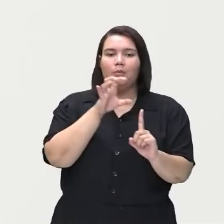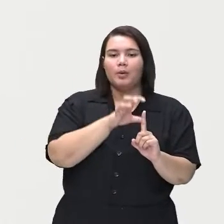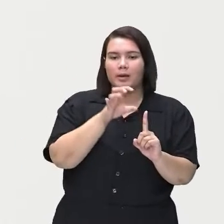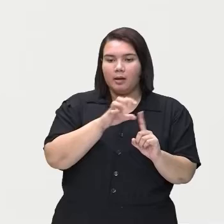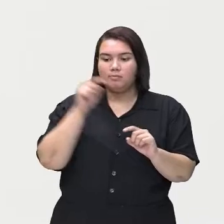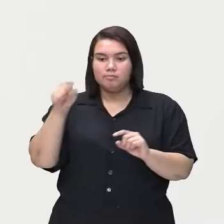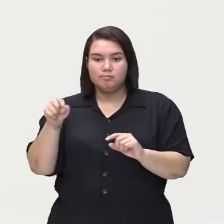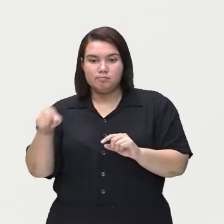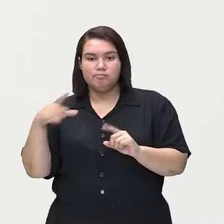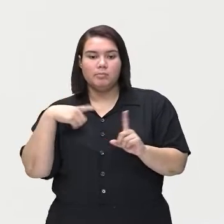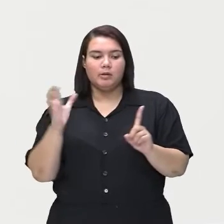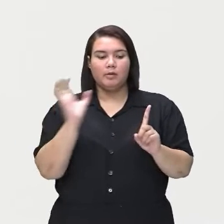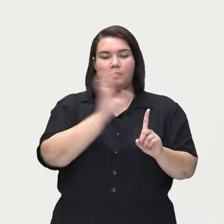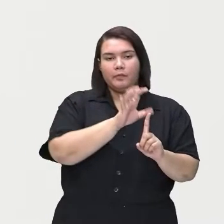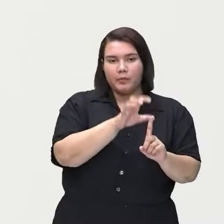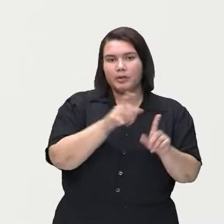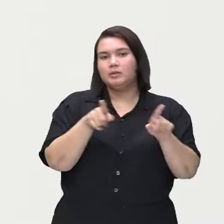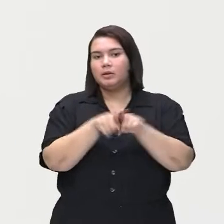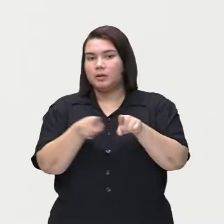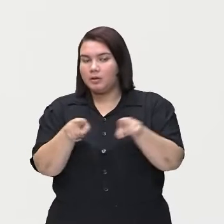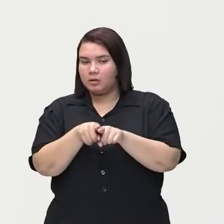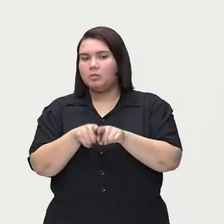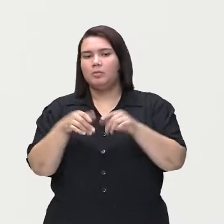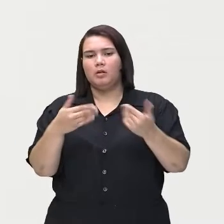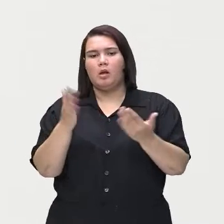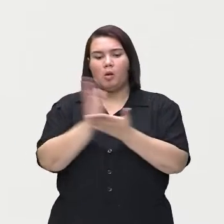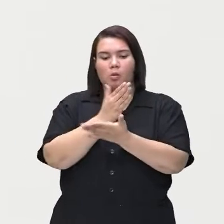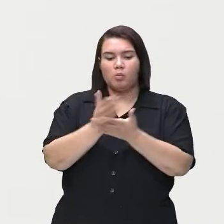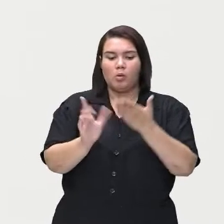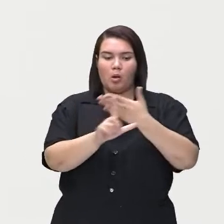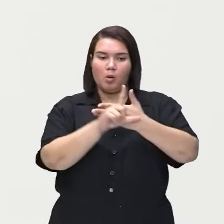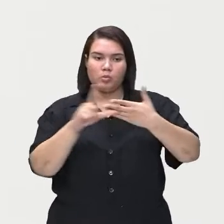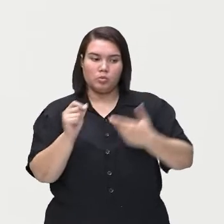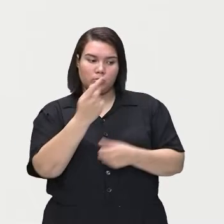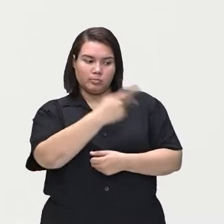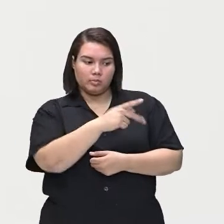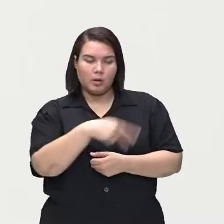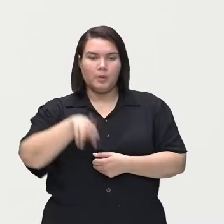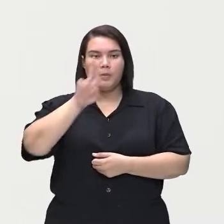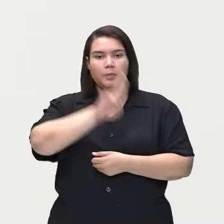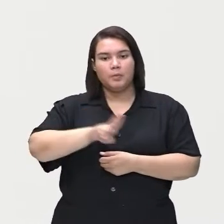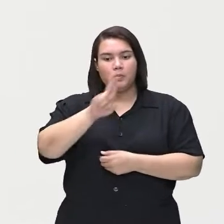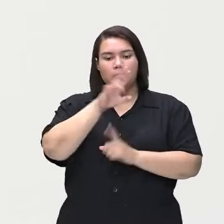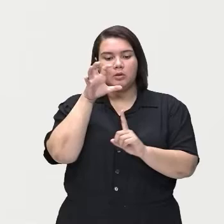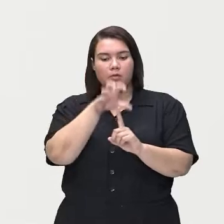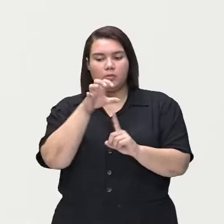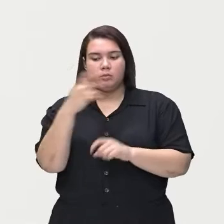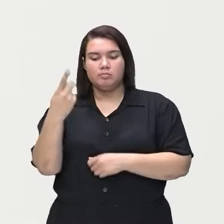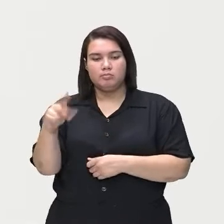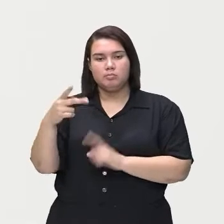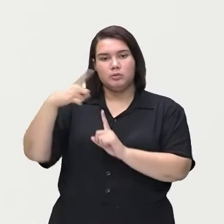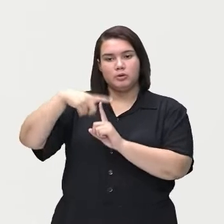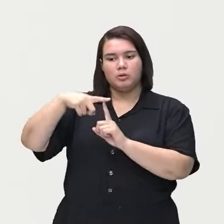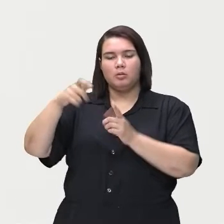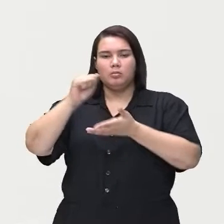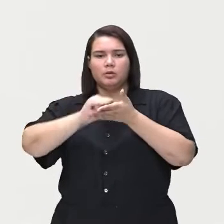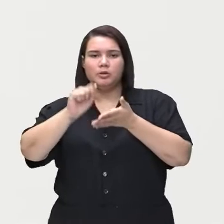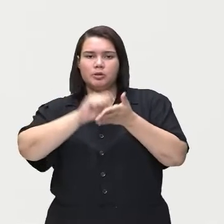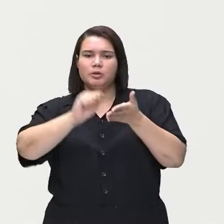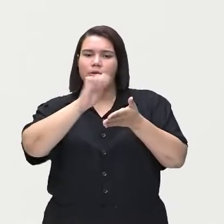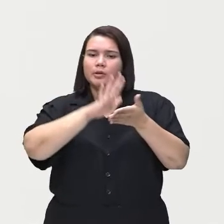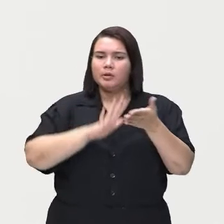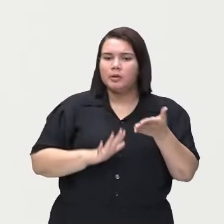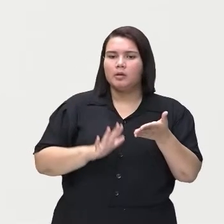quando alguns autores romanos começaram a utilizar aí essa influência na forma de escrever,